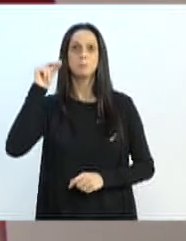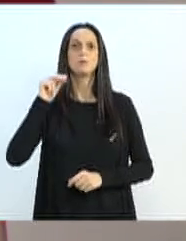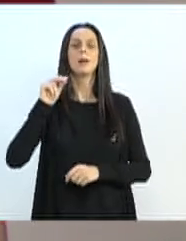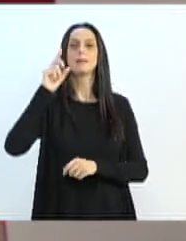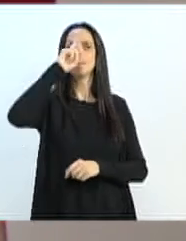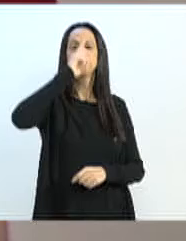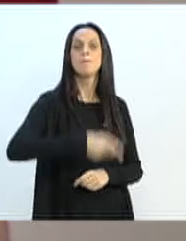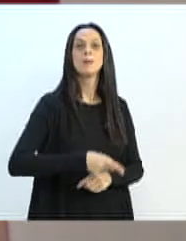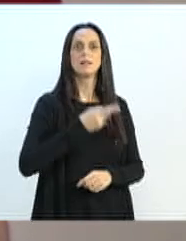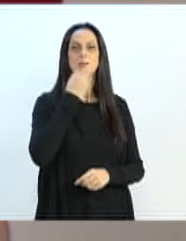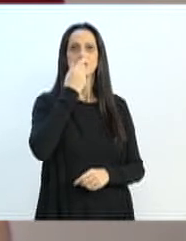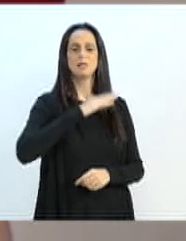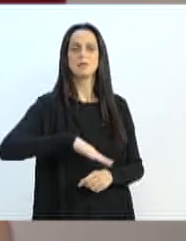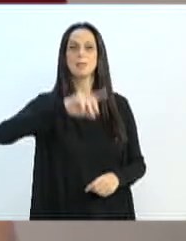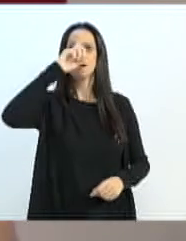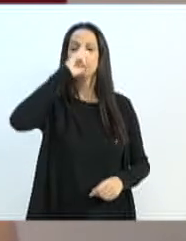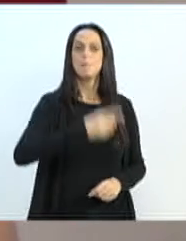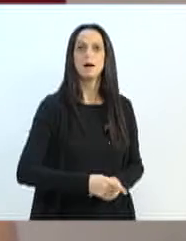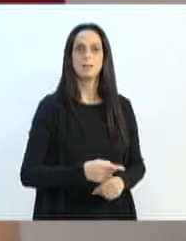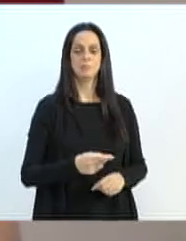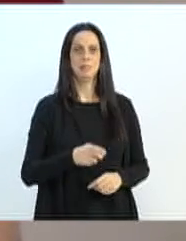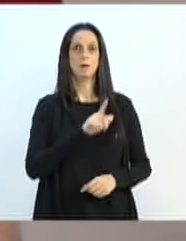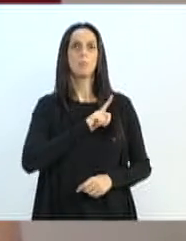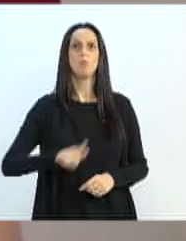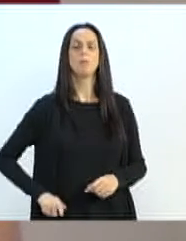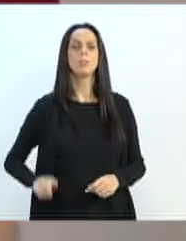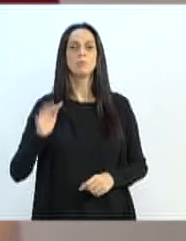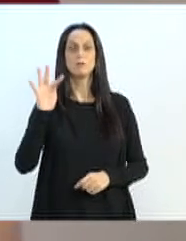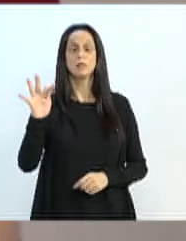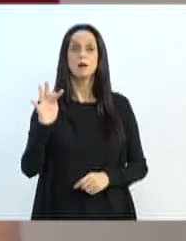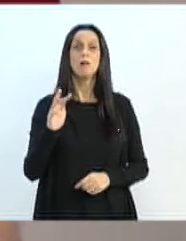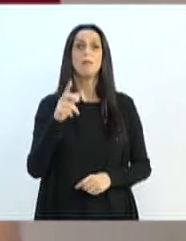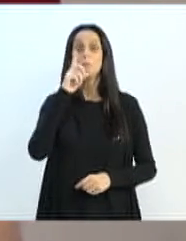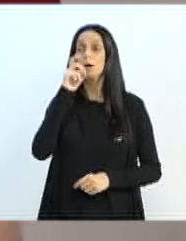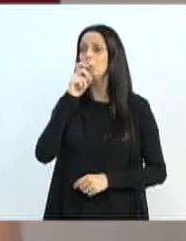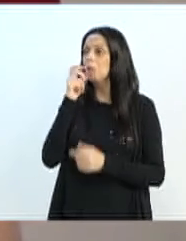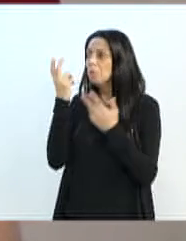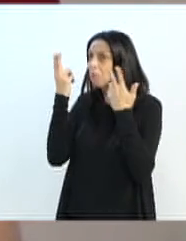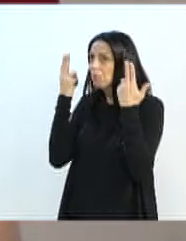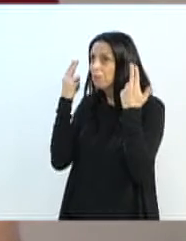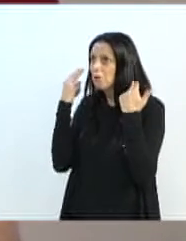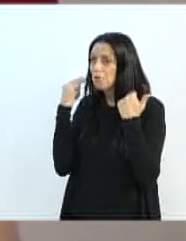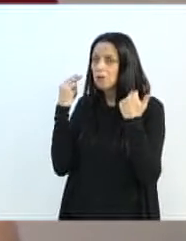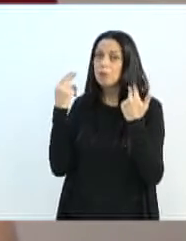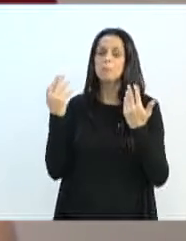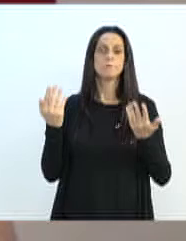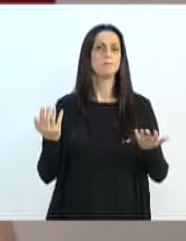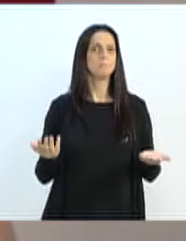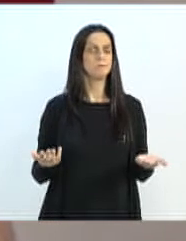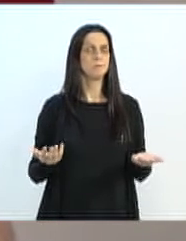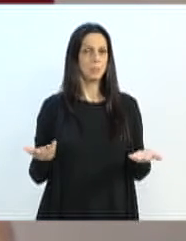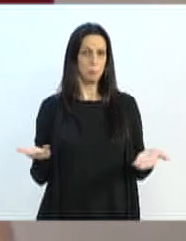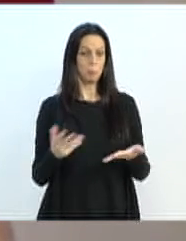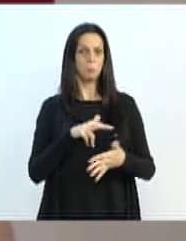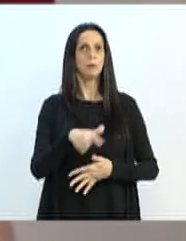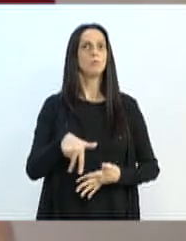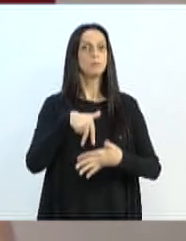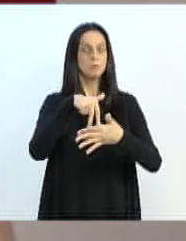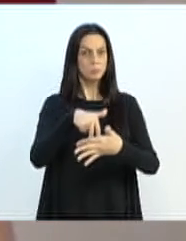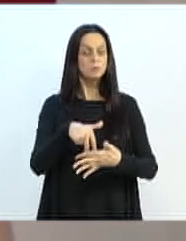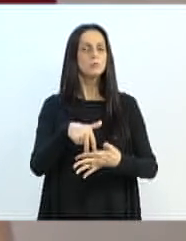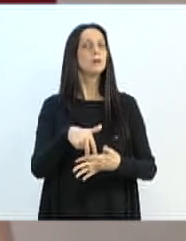ao Estado, pertencem ao governo federal e não aos seus pais, vereadora. E quando eu subo à tribuna para falar sobre esse tema,